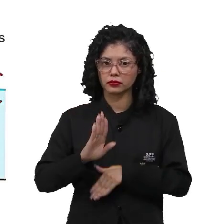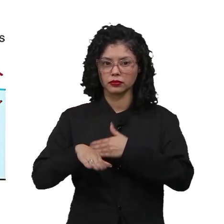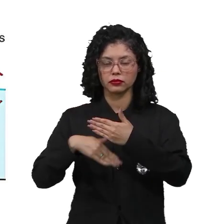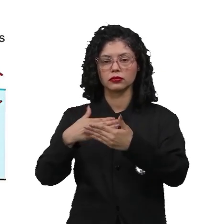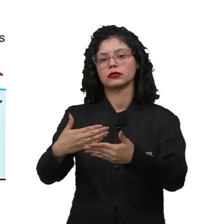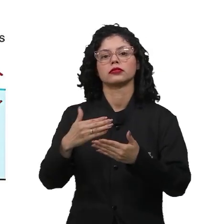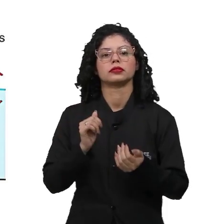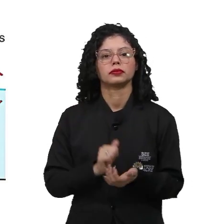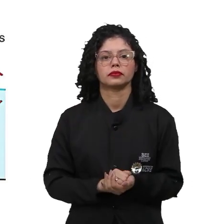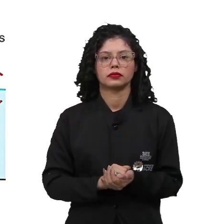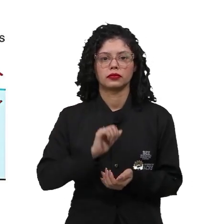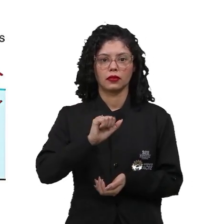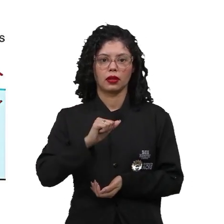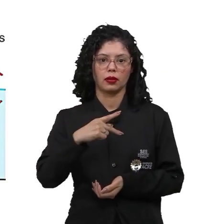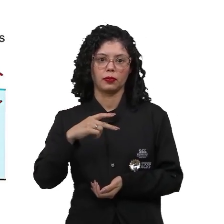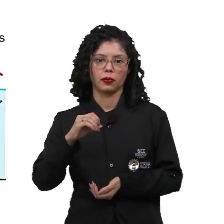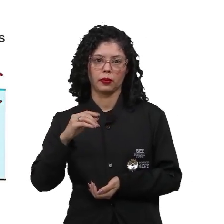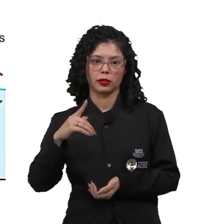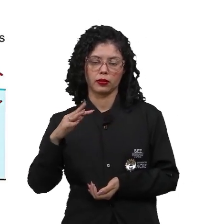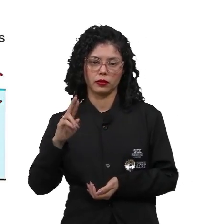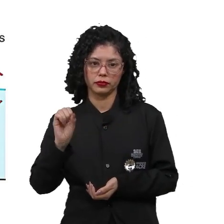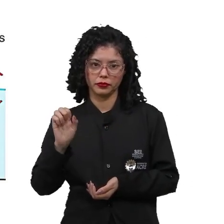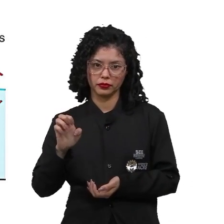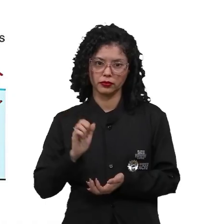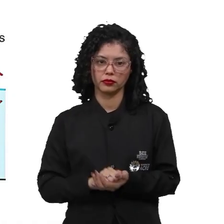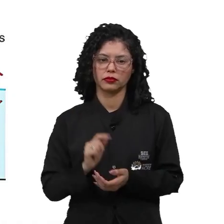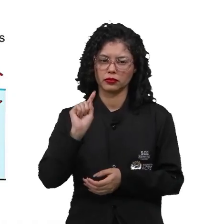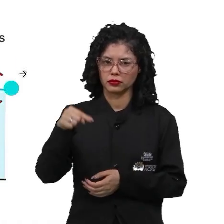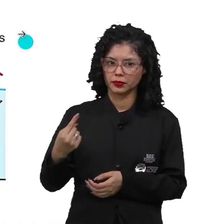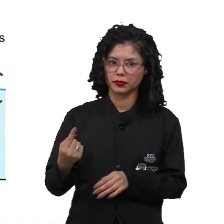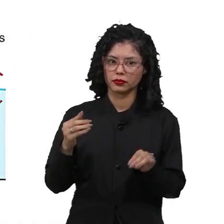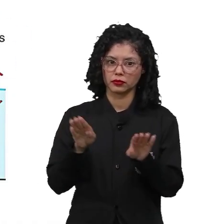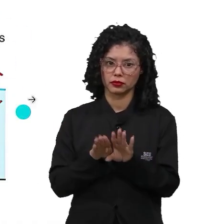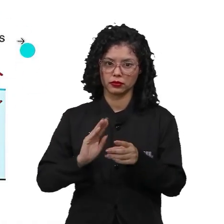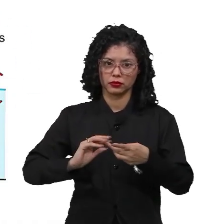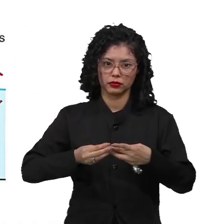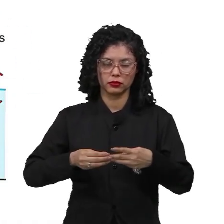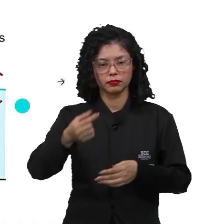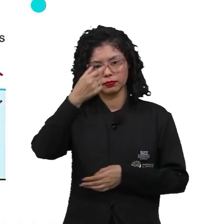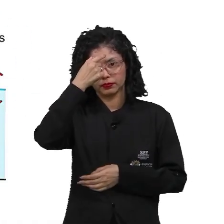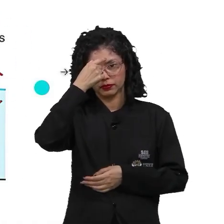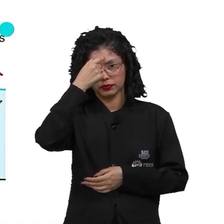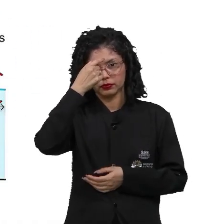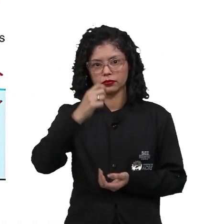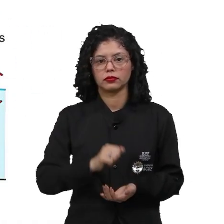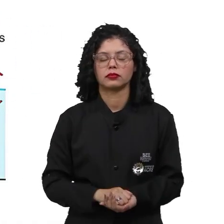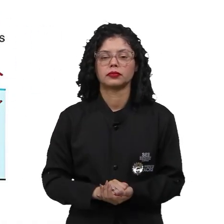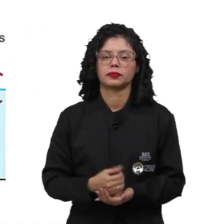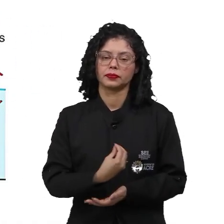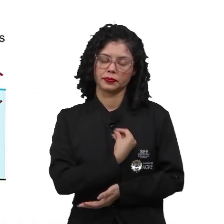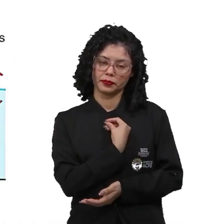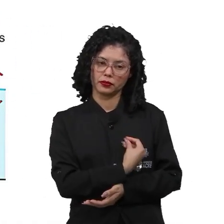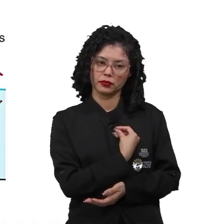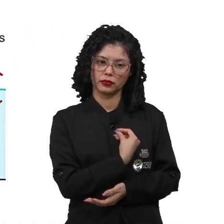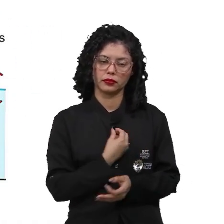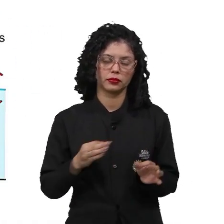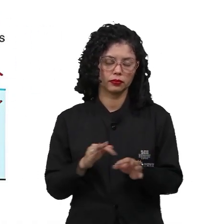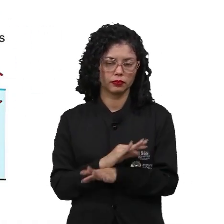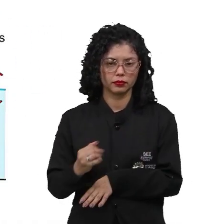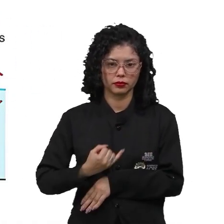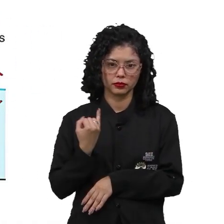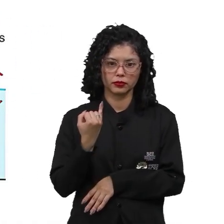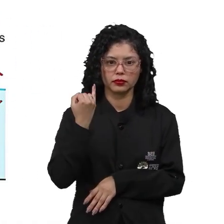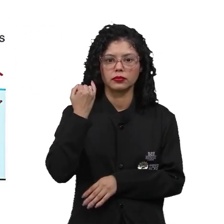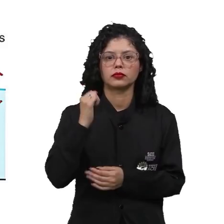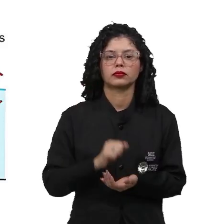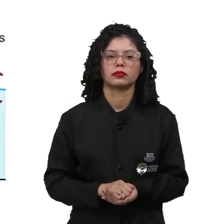de apoptose, né, e depois a gente vai ter as células de memória, que vão ser extremamente